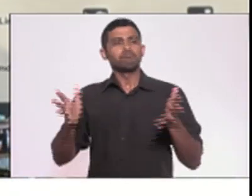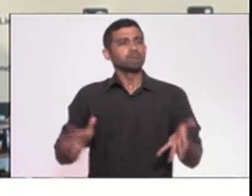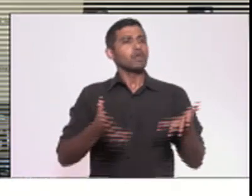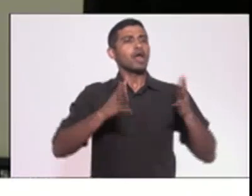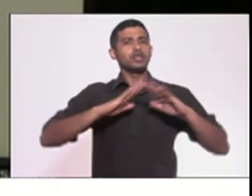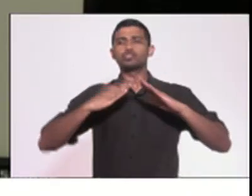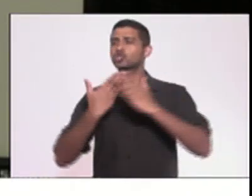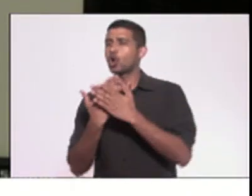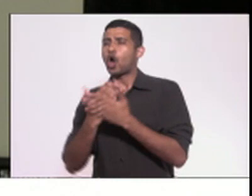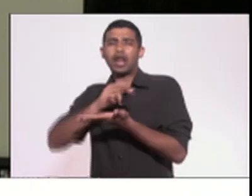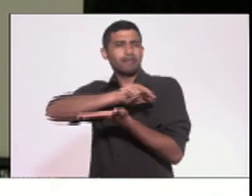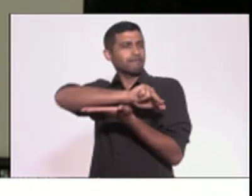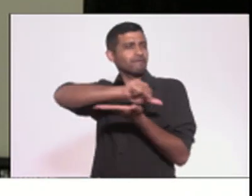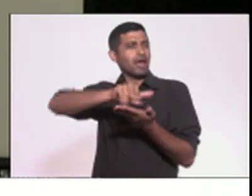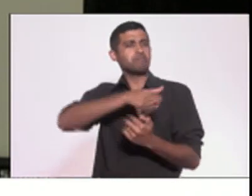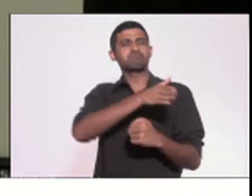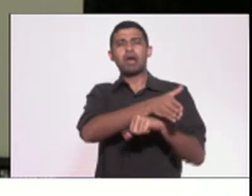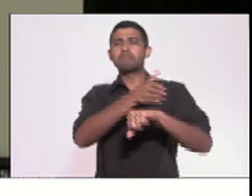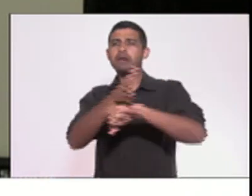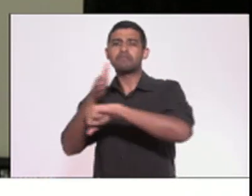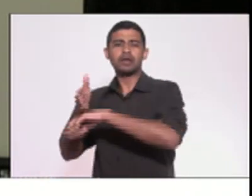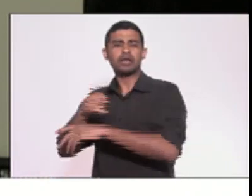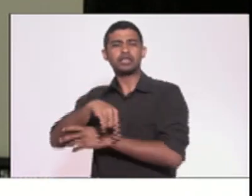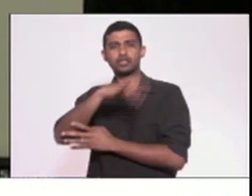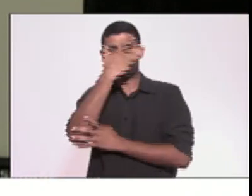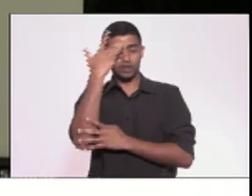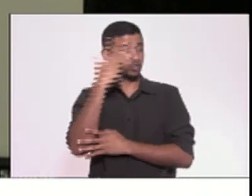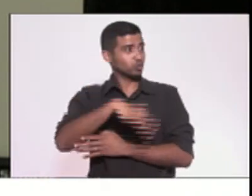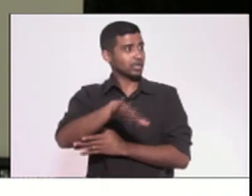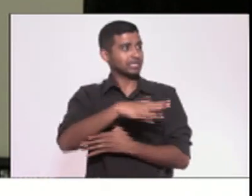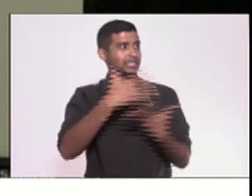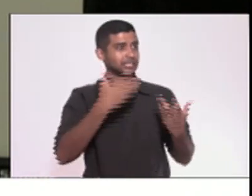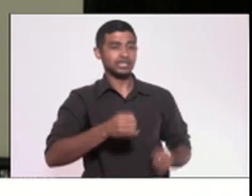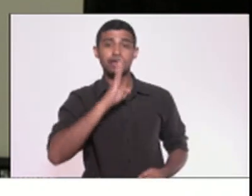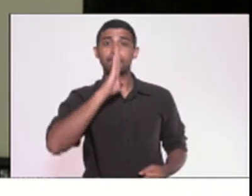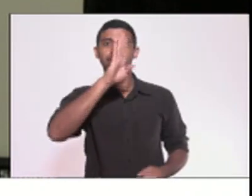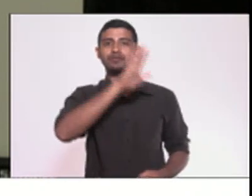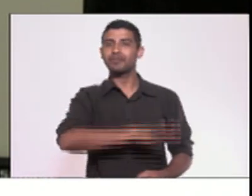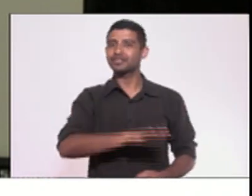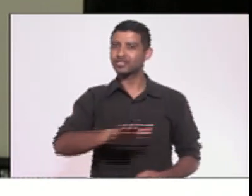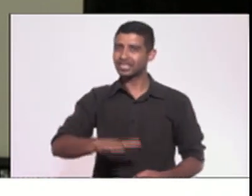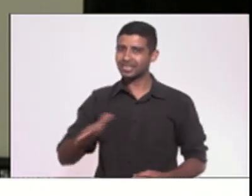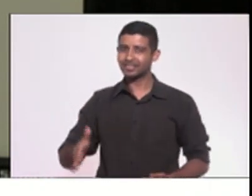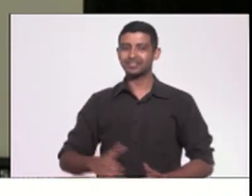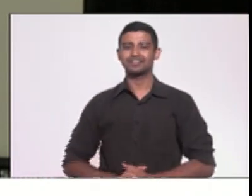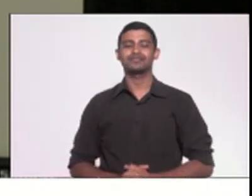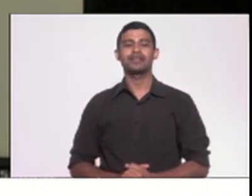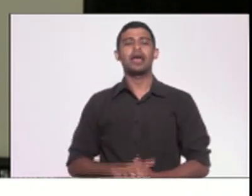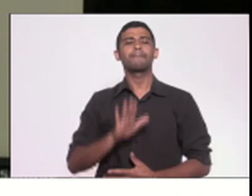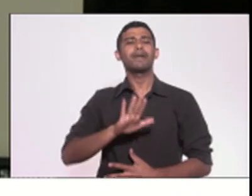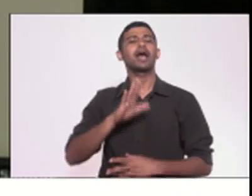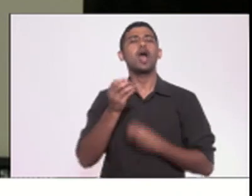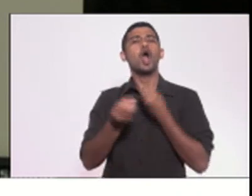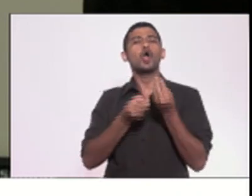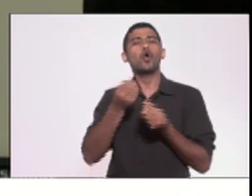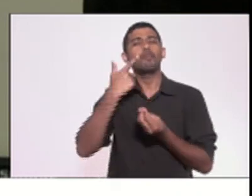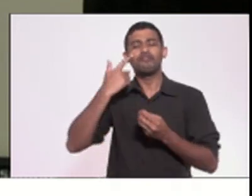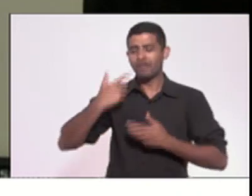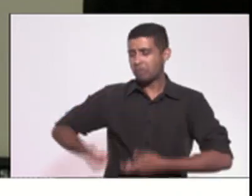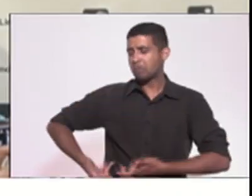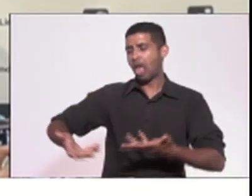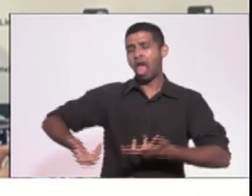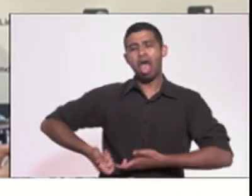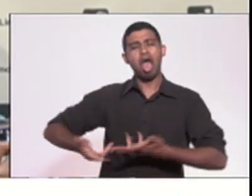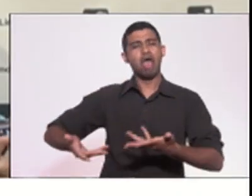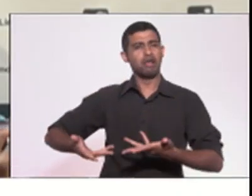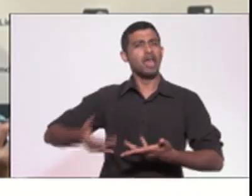escolas, as pessoas se enganjam, principalmente as crianças. Agora, como combater essas questões dos desperdícios? A